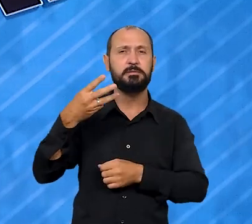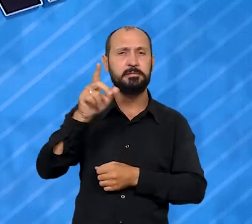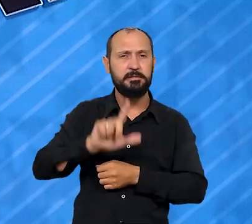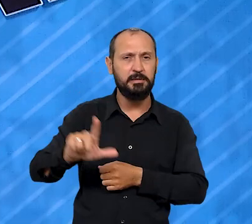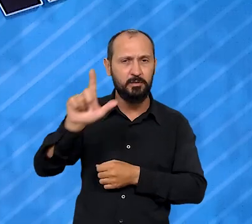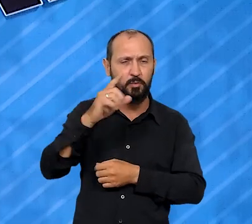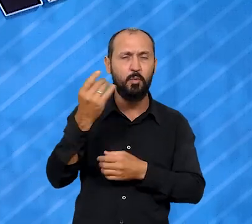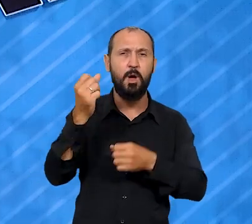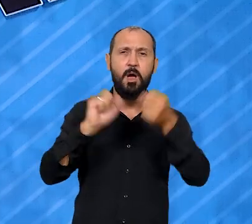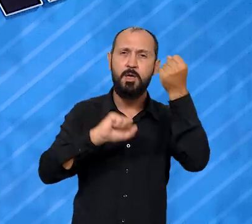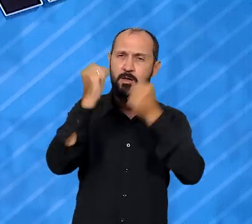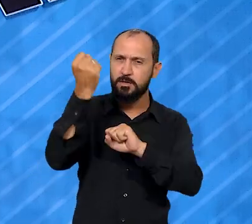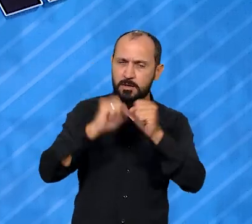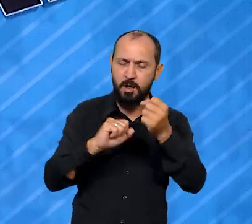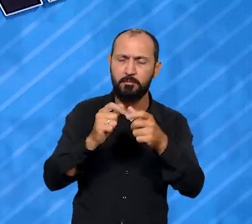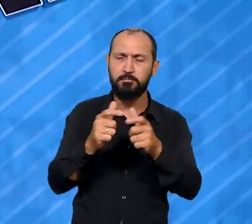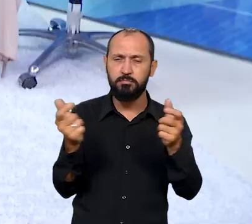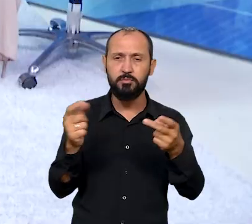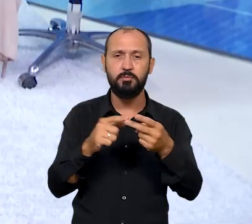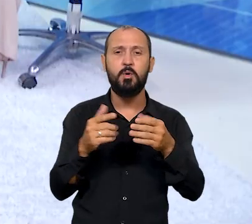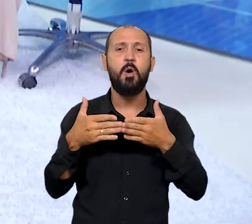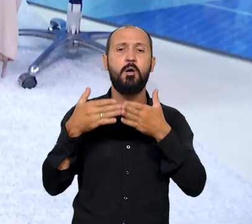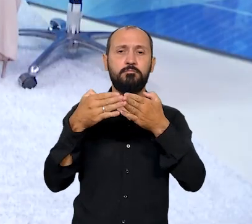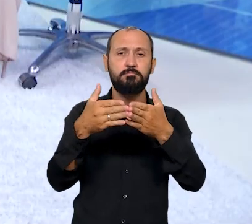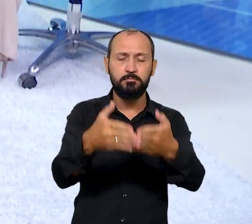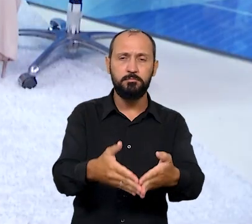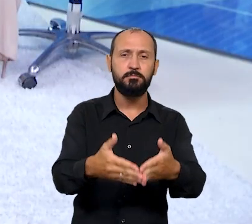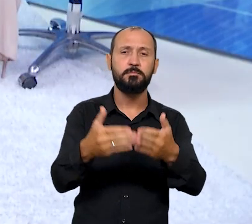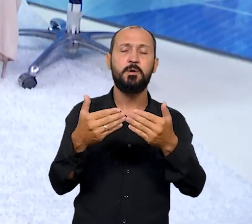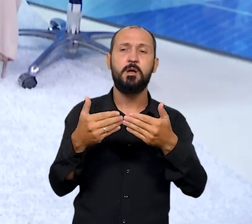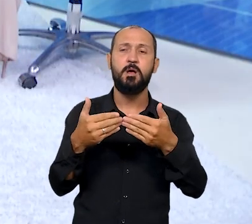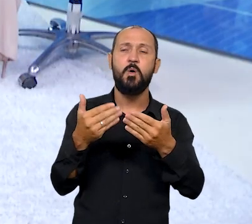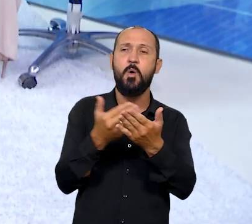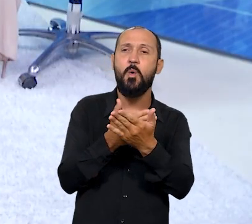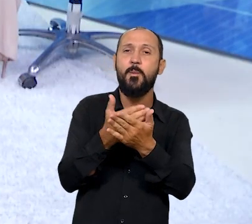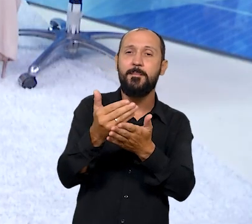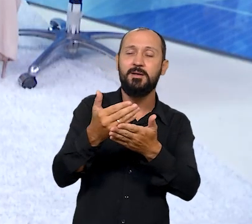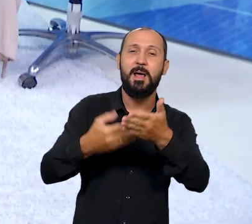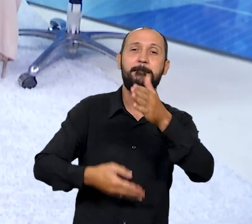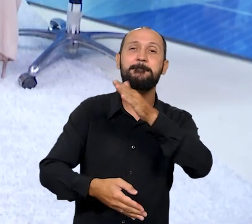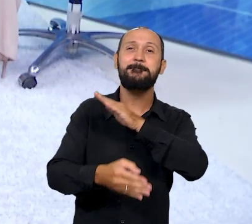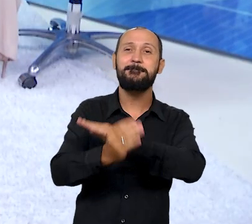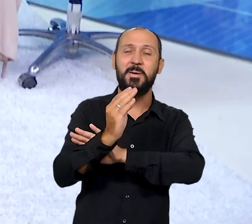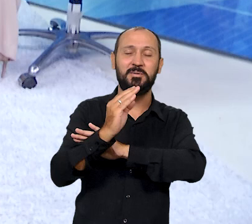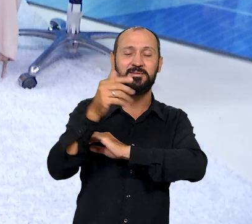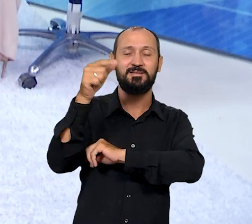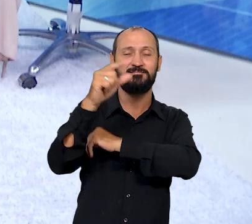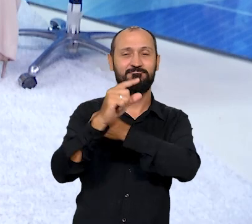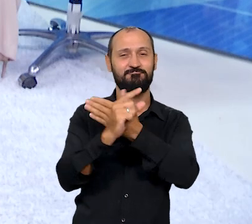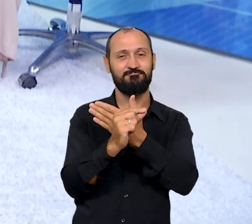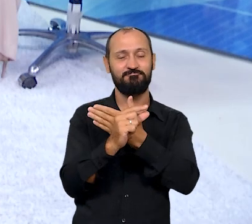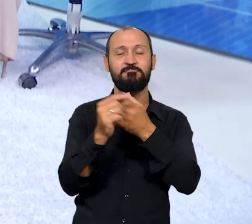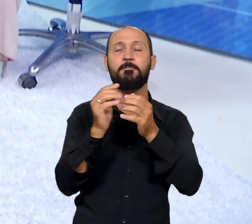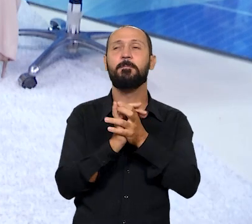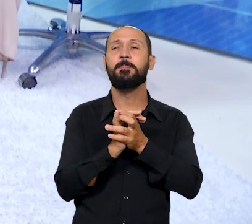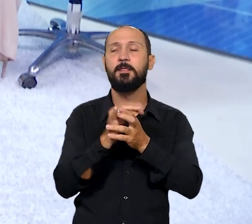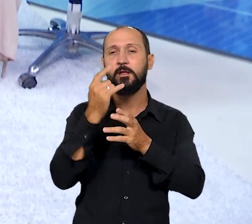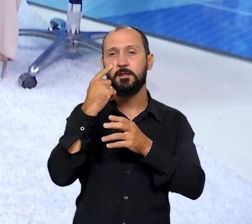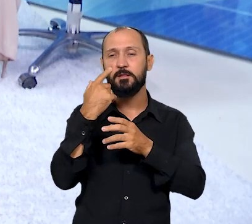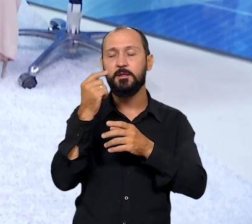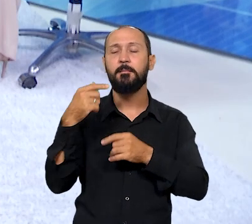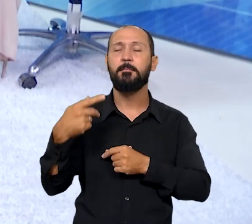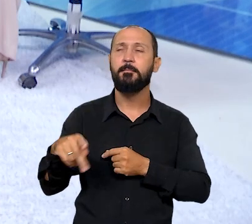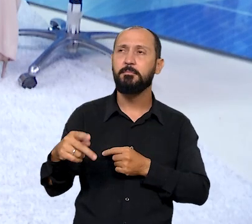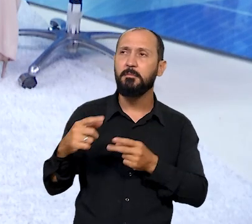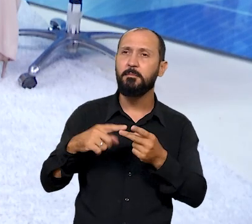Três Lagoas, uma cidade muito industrializada, Corumbá, uma cidade ali, um portal do Pantanal, Dourados também, um foco